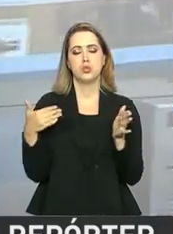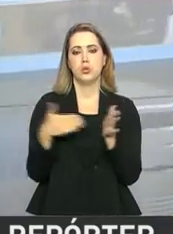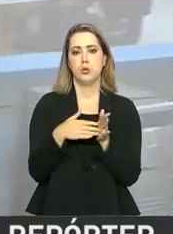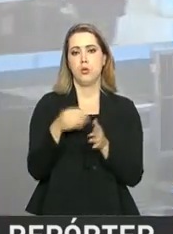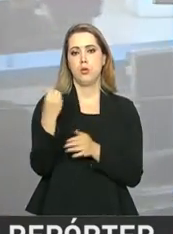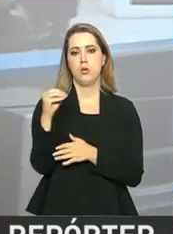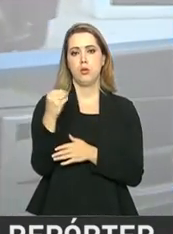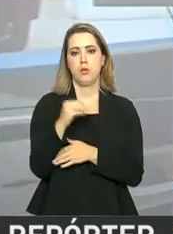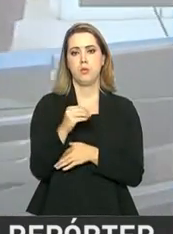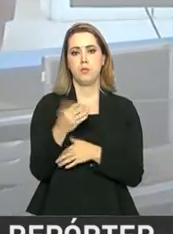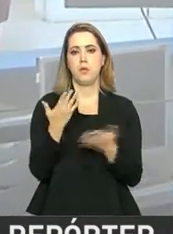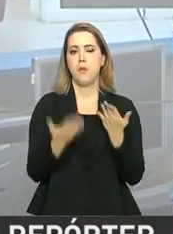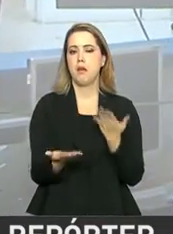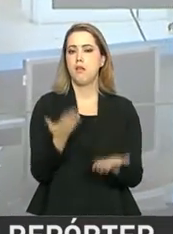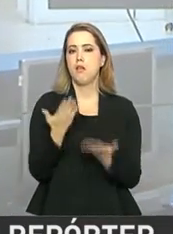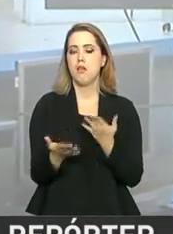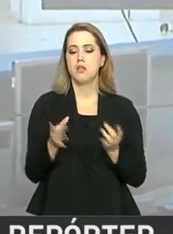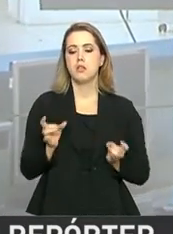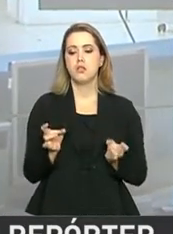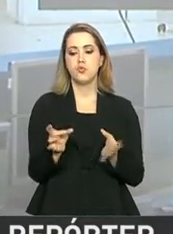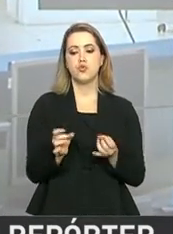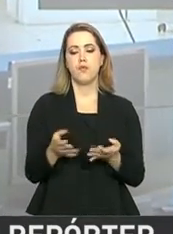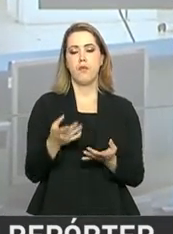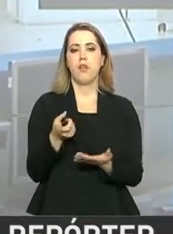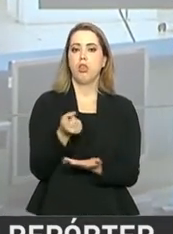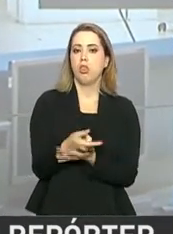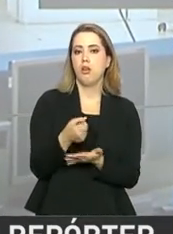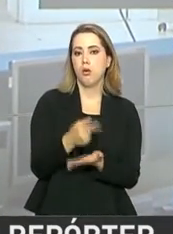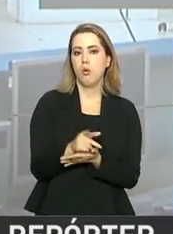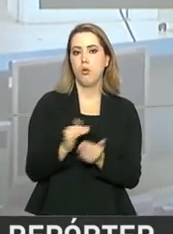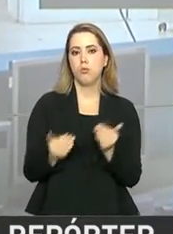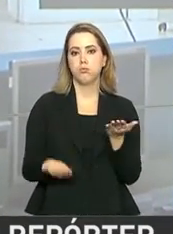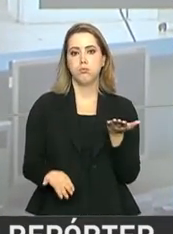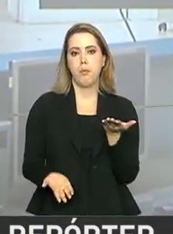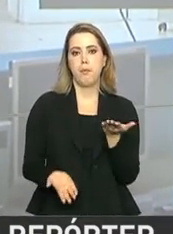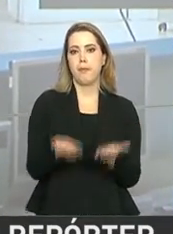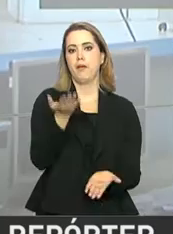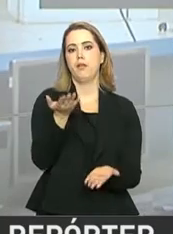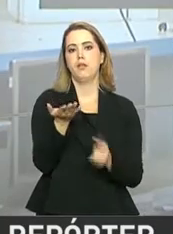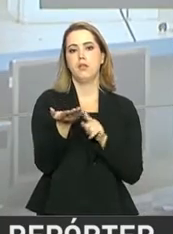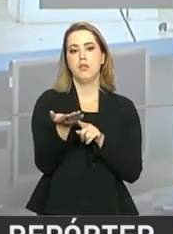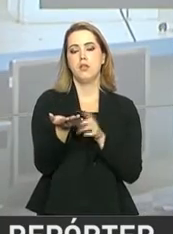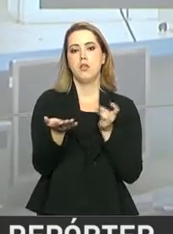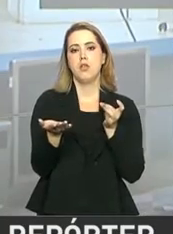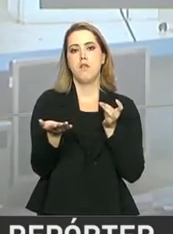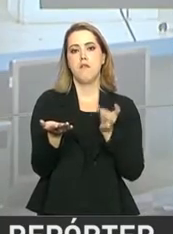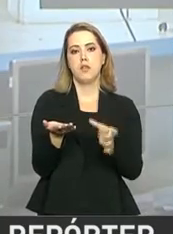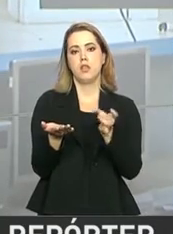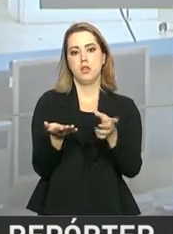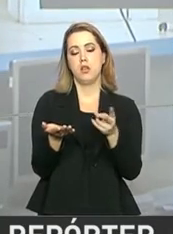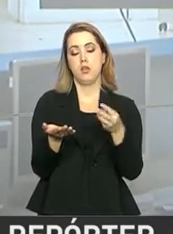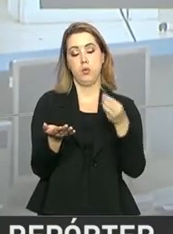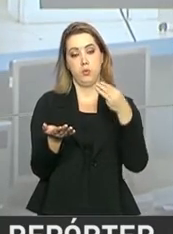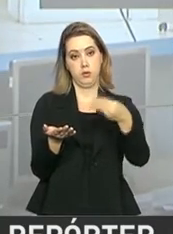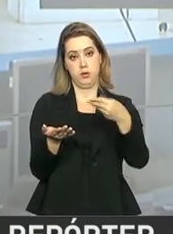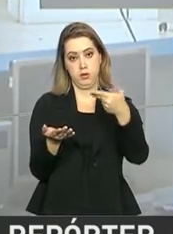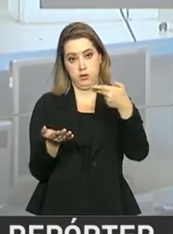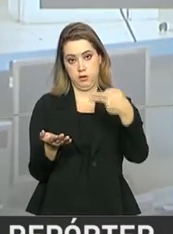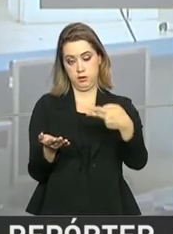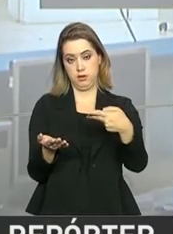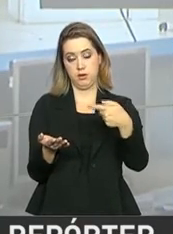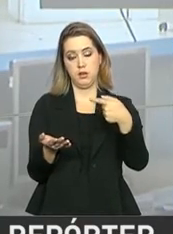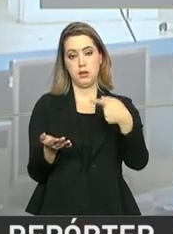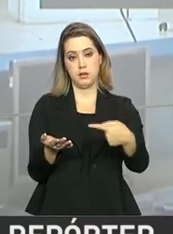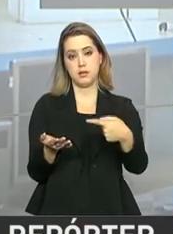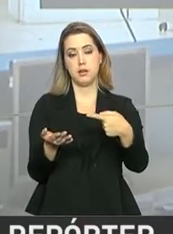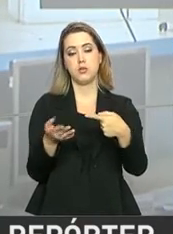comercial brasileira registrou superávit de mais de 37 bilhões de dólares. Isto é, exportou mais do que importou. Nesta